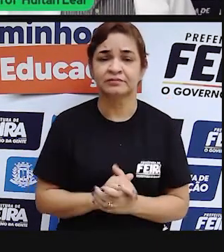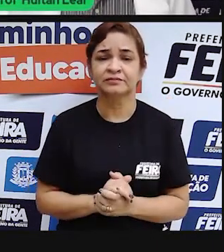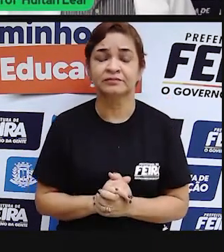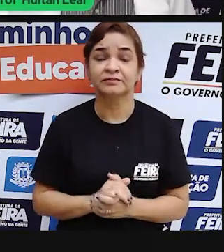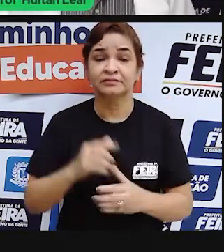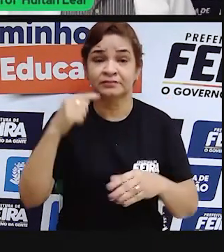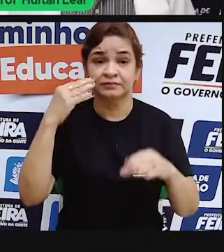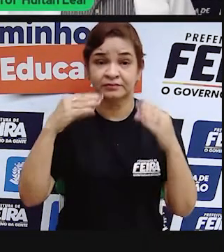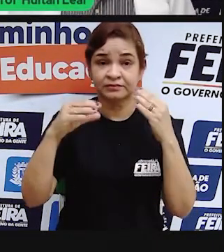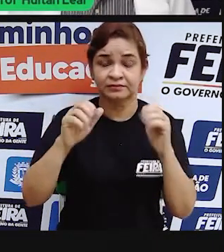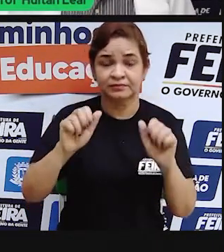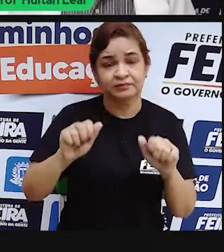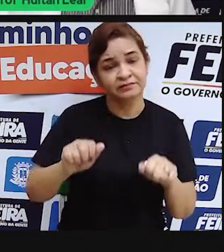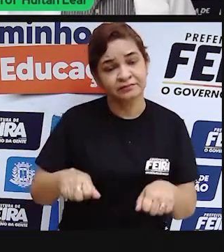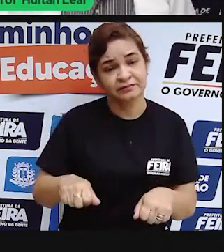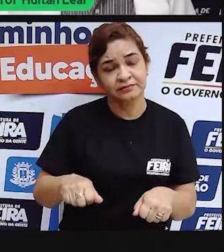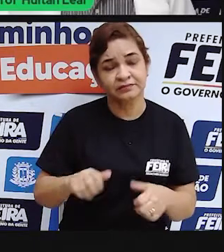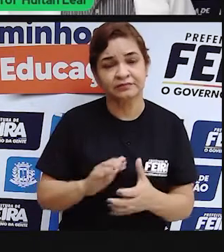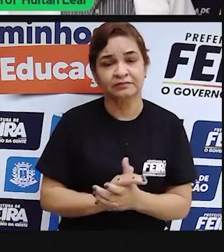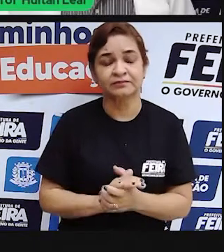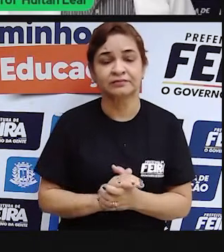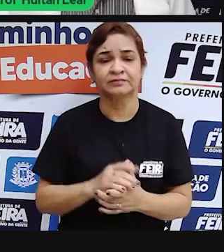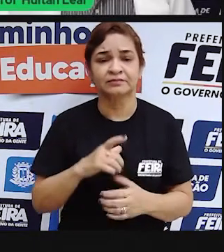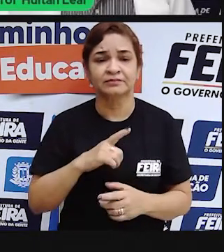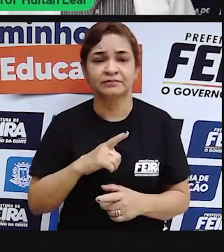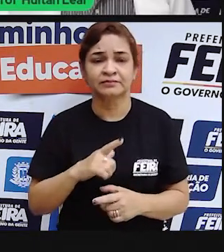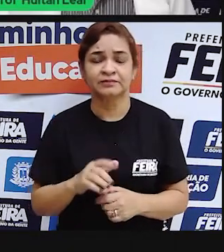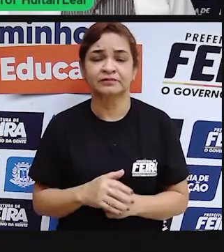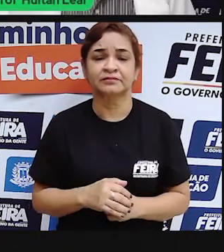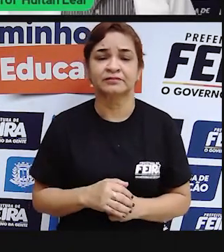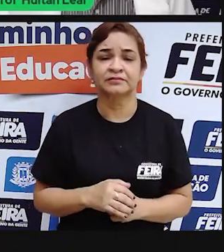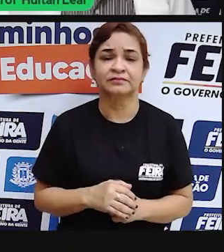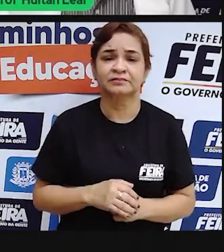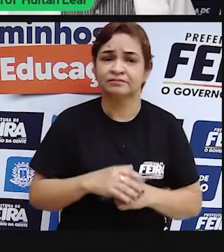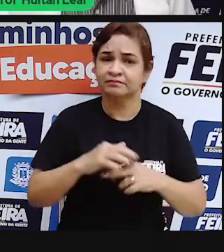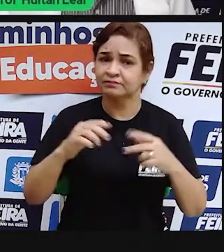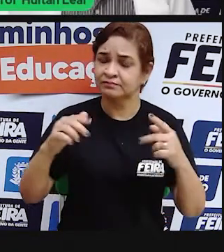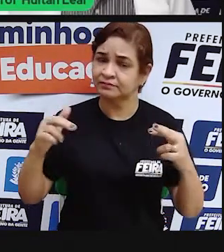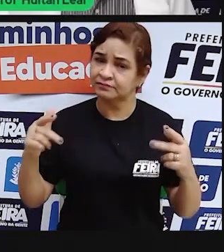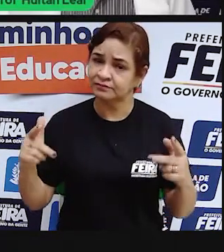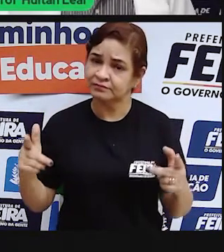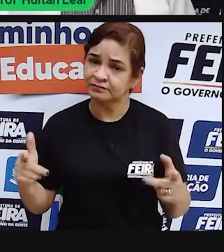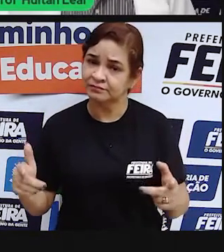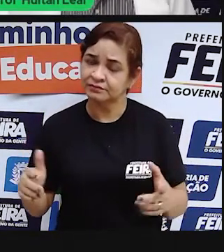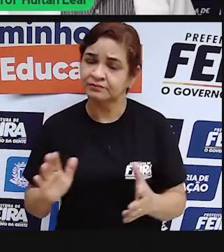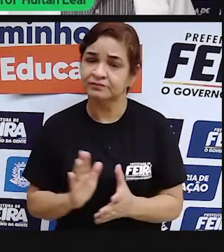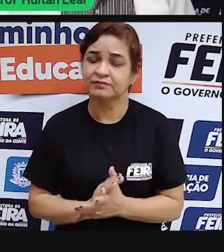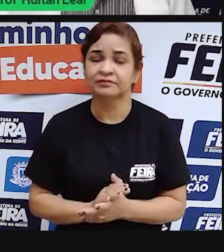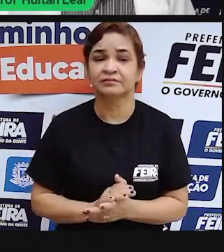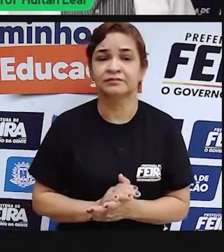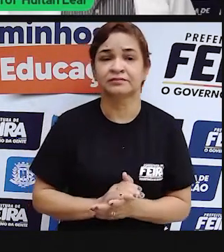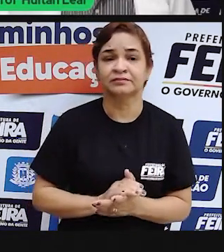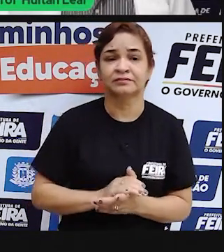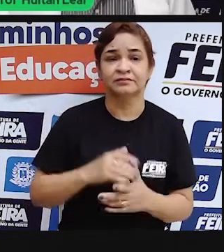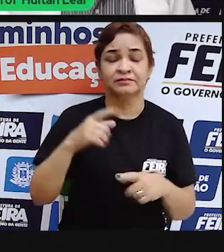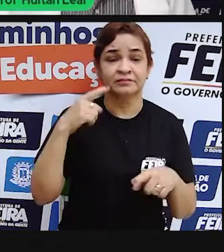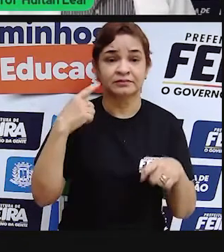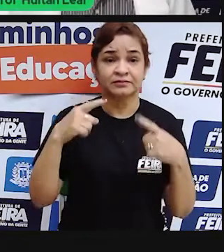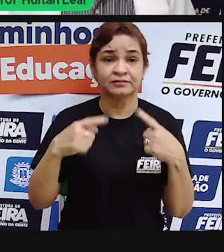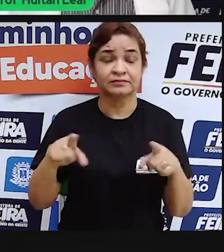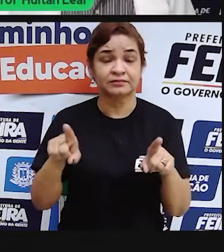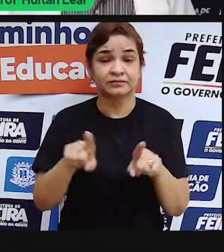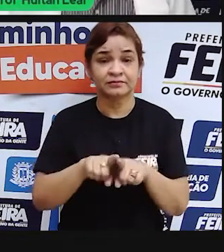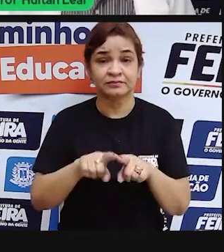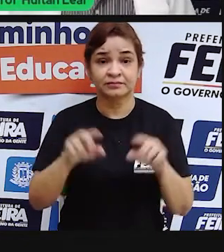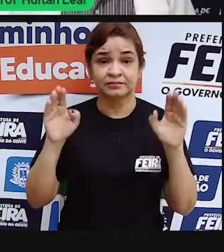A canção pode ser composta e executada nos diversos gêneros e estilos musicais, além de